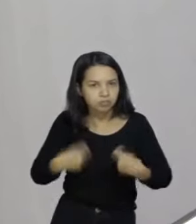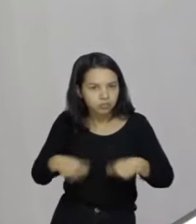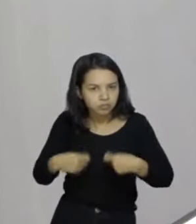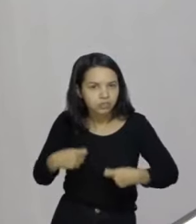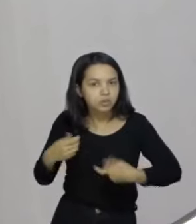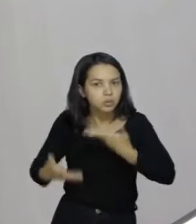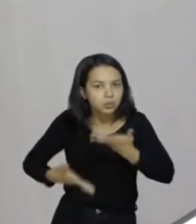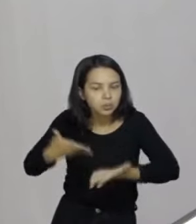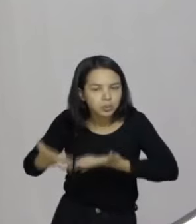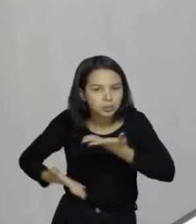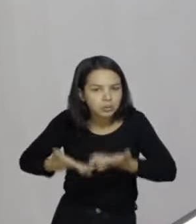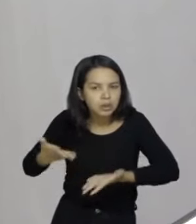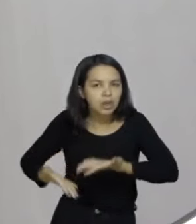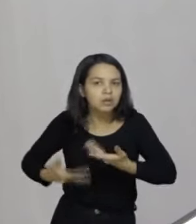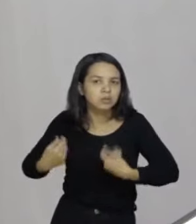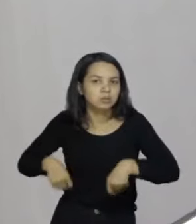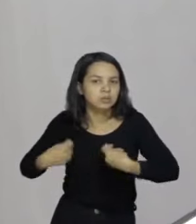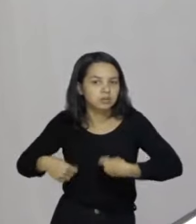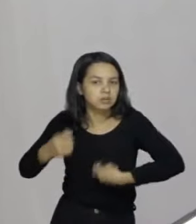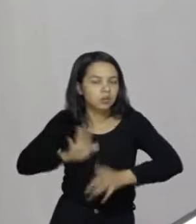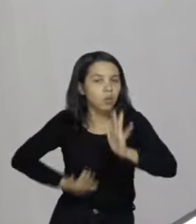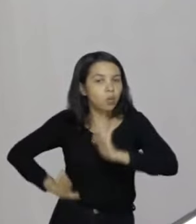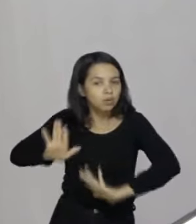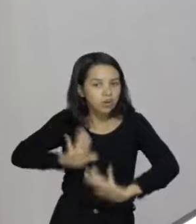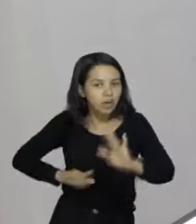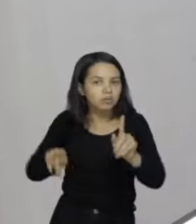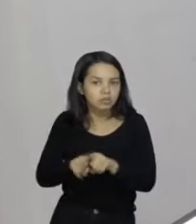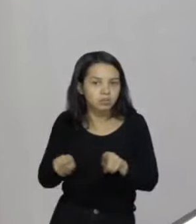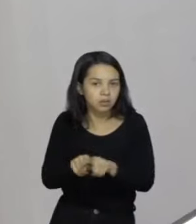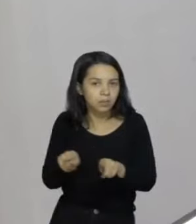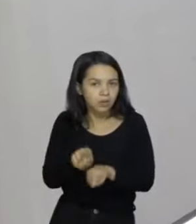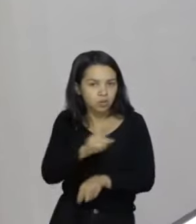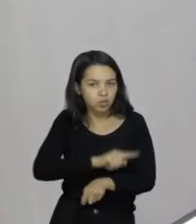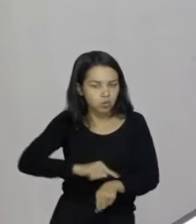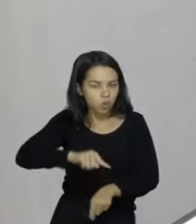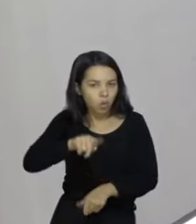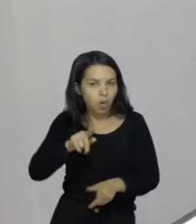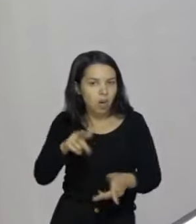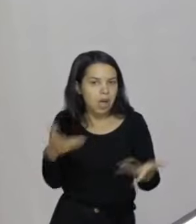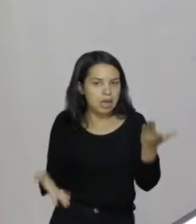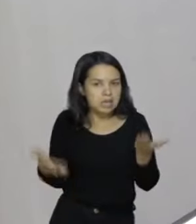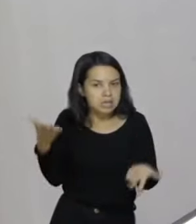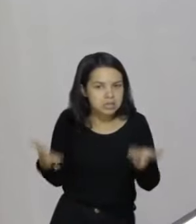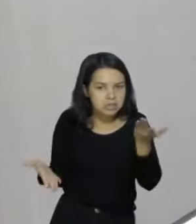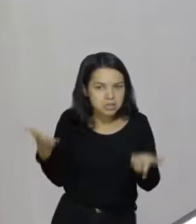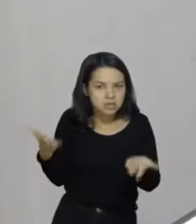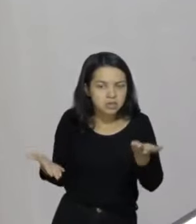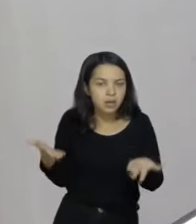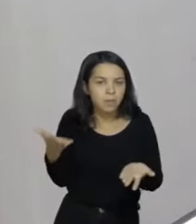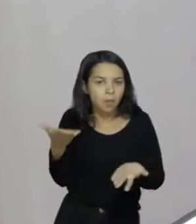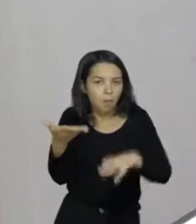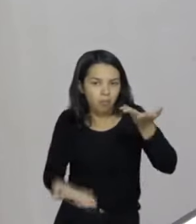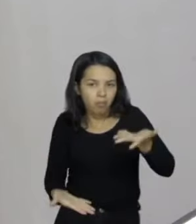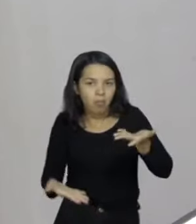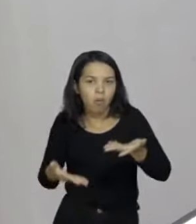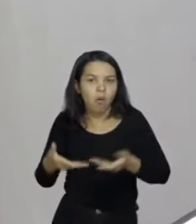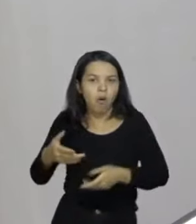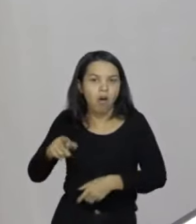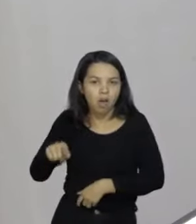para que não corra e os equilíbrio e vem tropeçar ou agricultor o produtor de leite